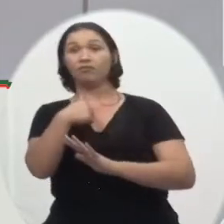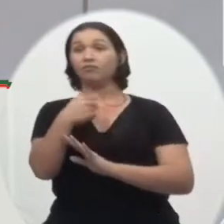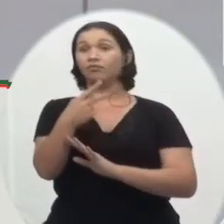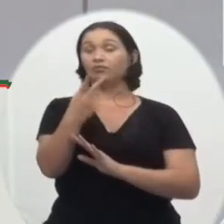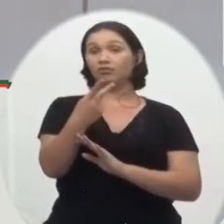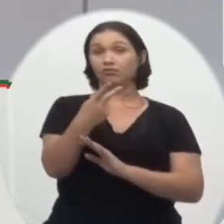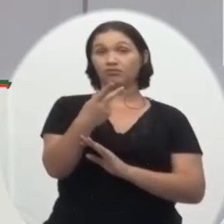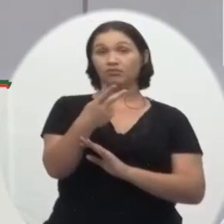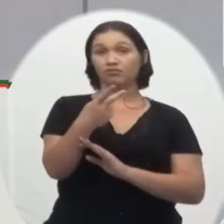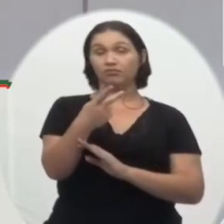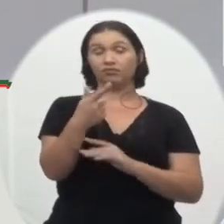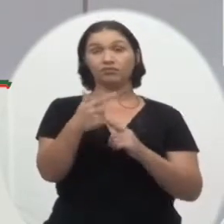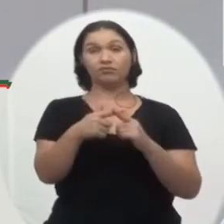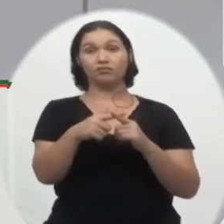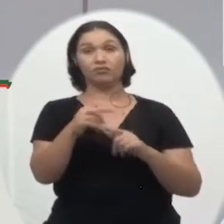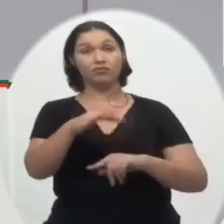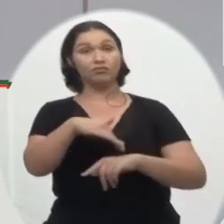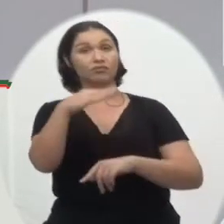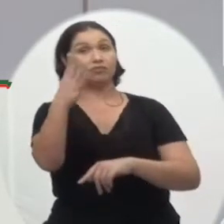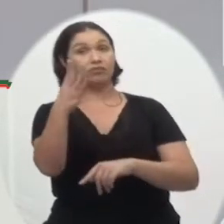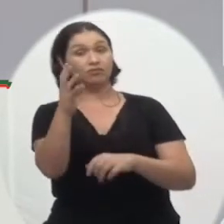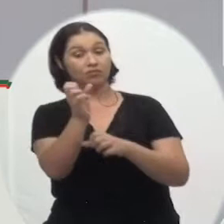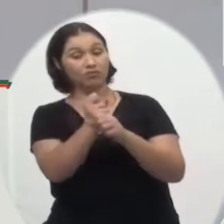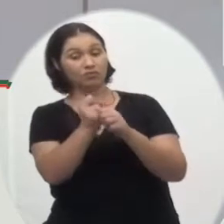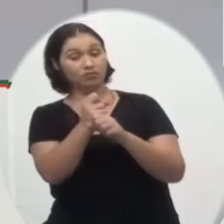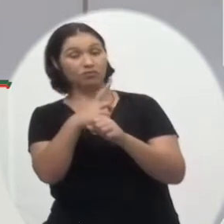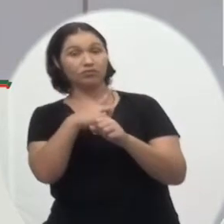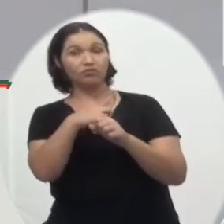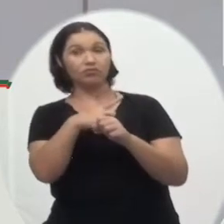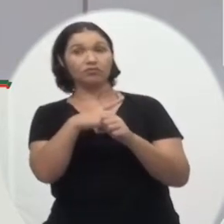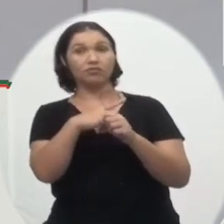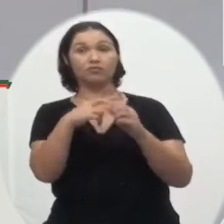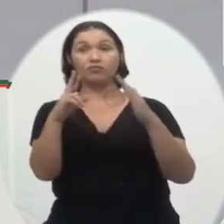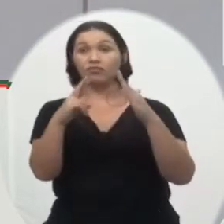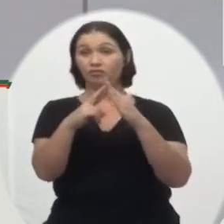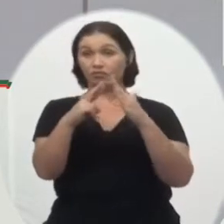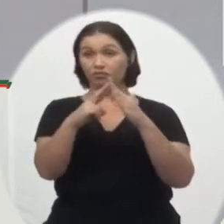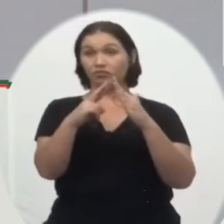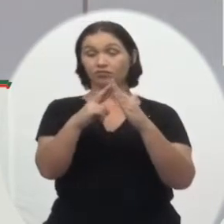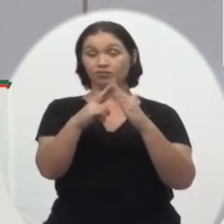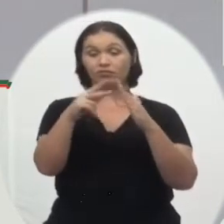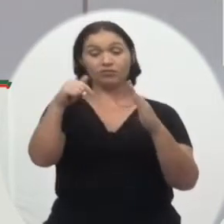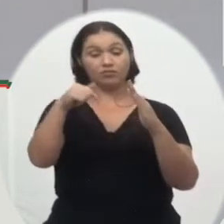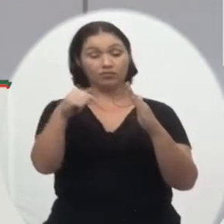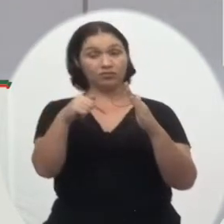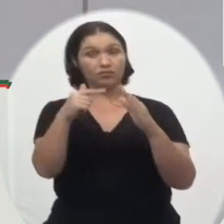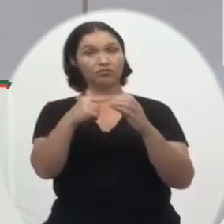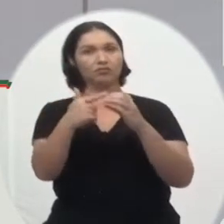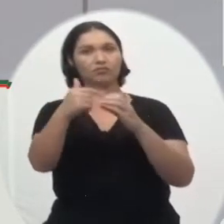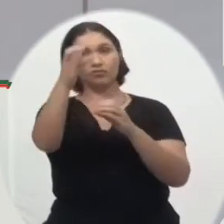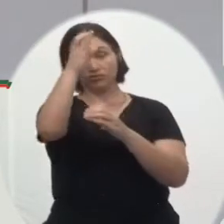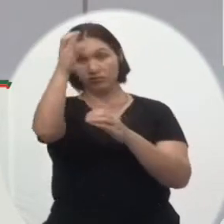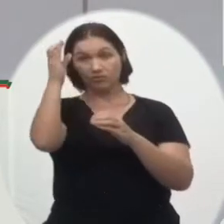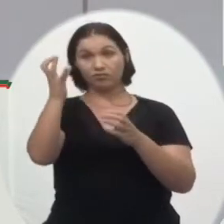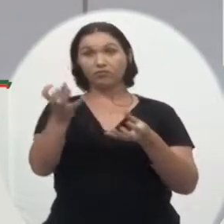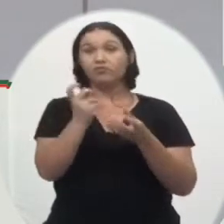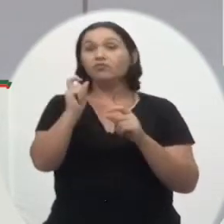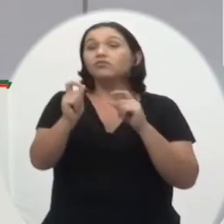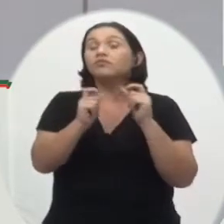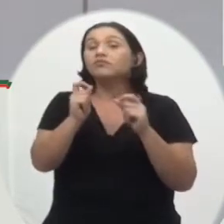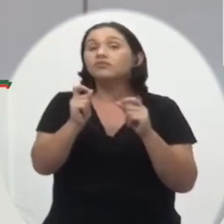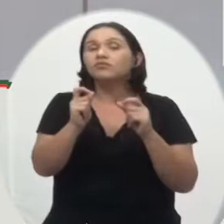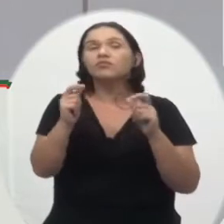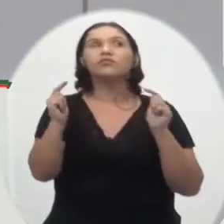de 4 anos mantemos um centro de recuperação aqui na cidade, com o intuito de tirar